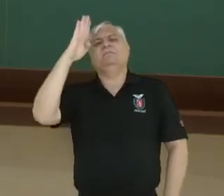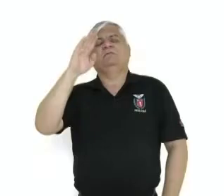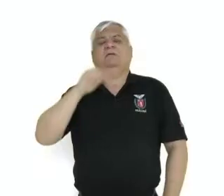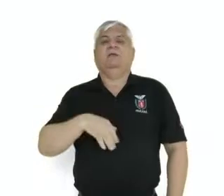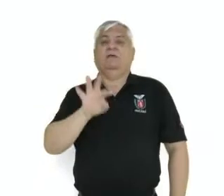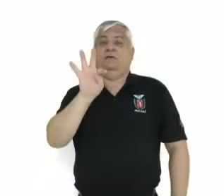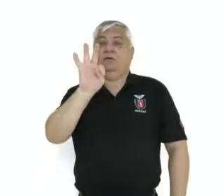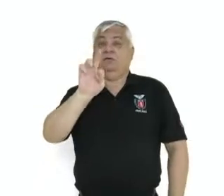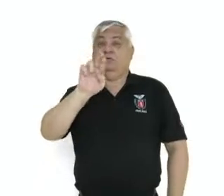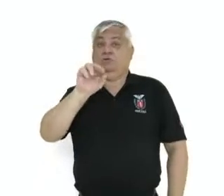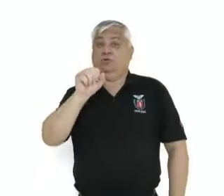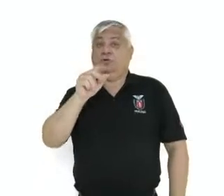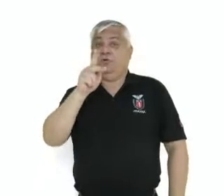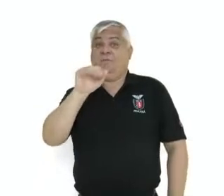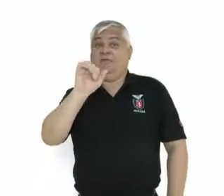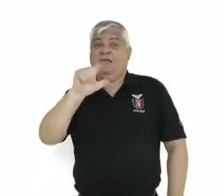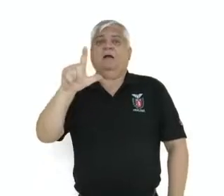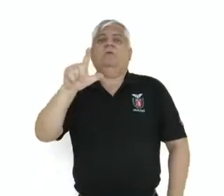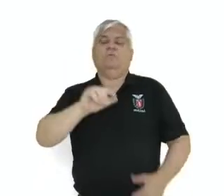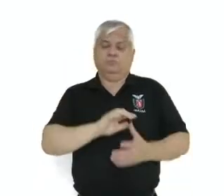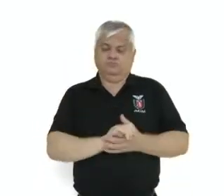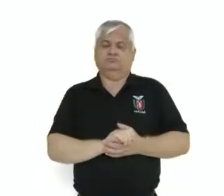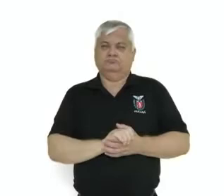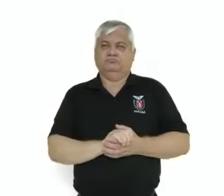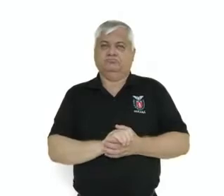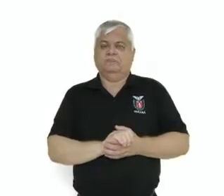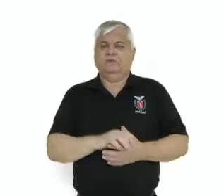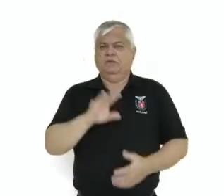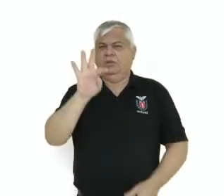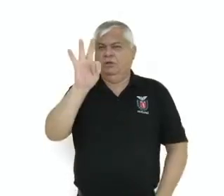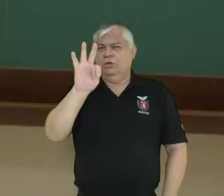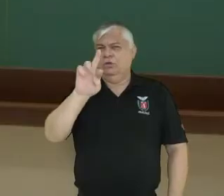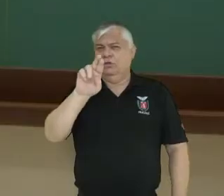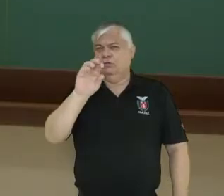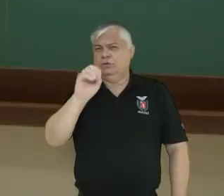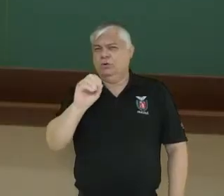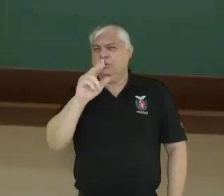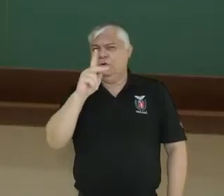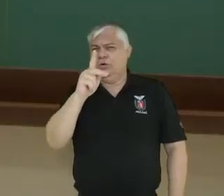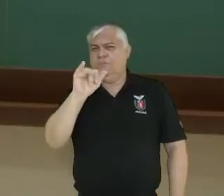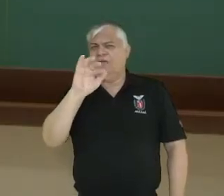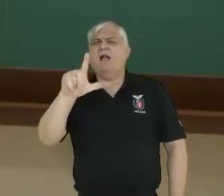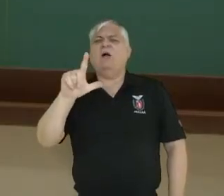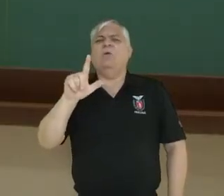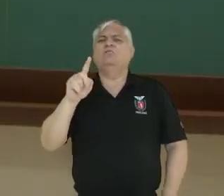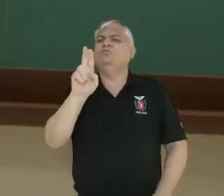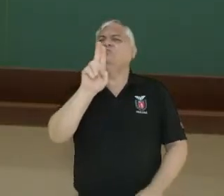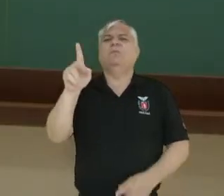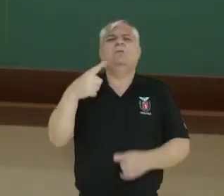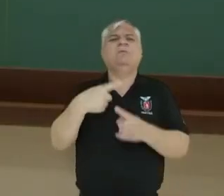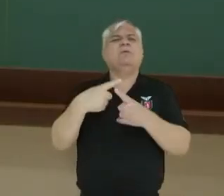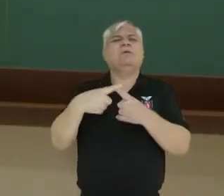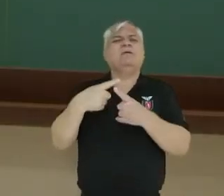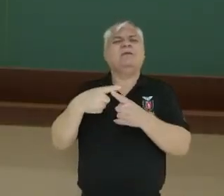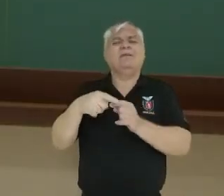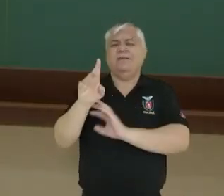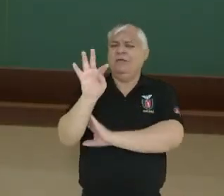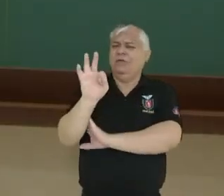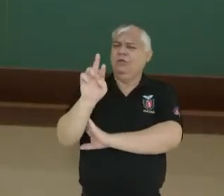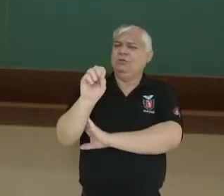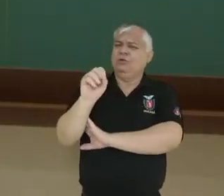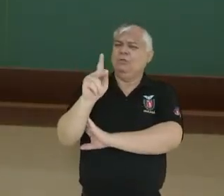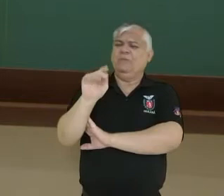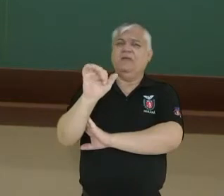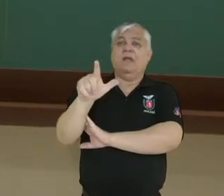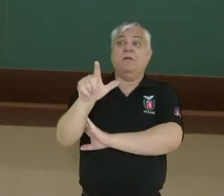É o clima tropical, o nome que a gente dá. Por que ele recebe esse nome de tropical? Porque